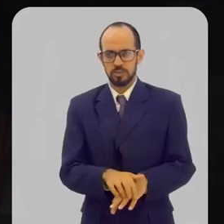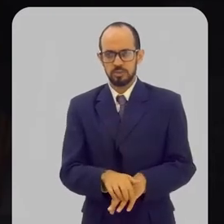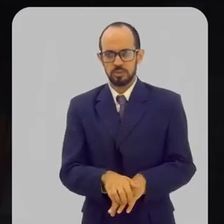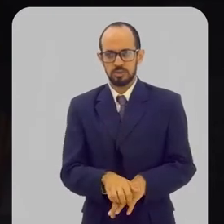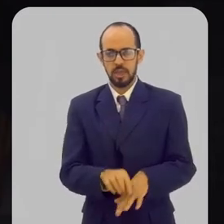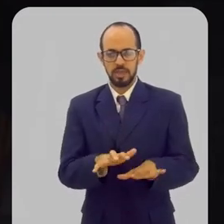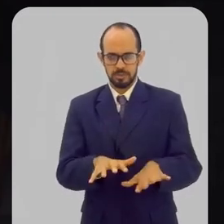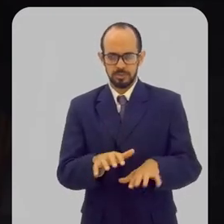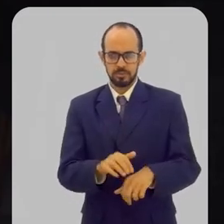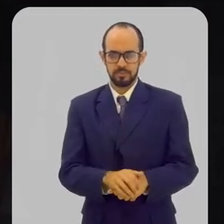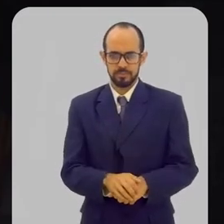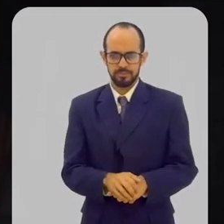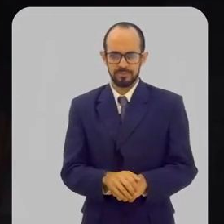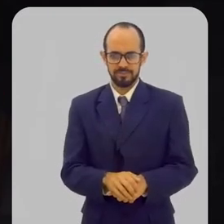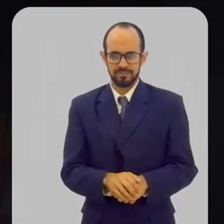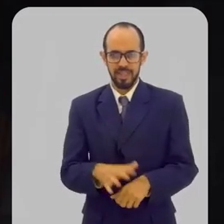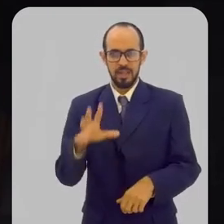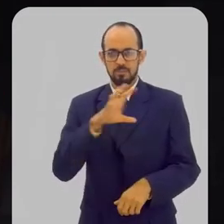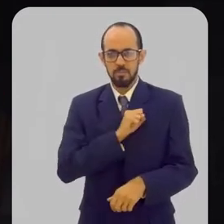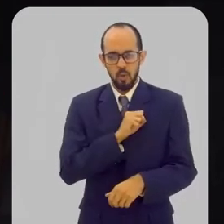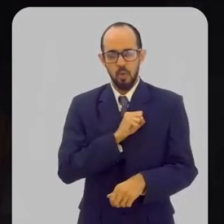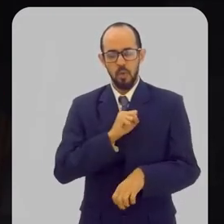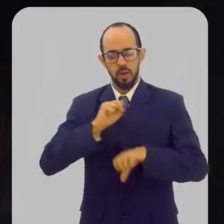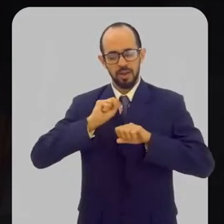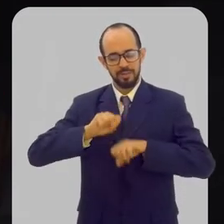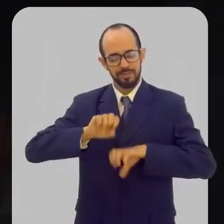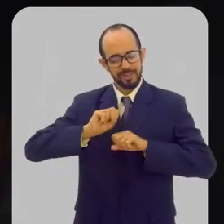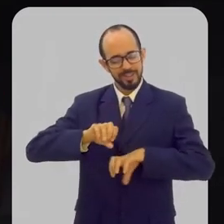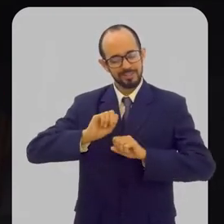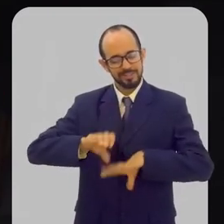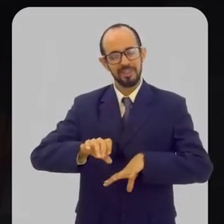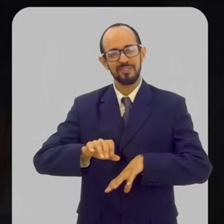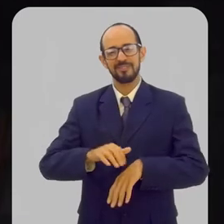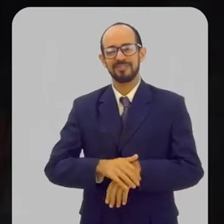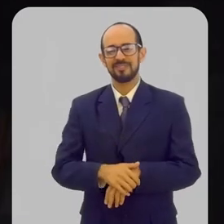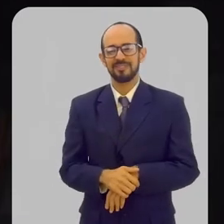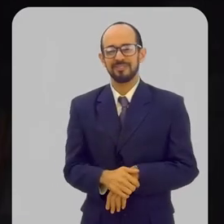isso, né? E amor, educação,